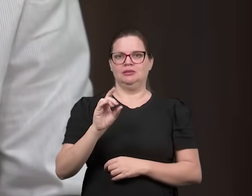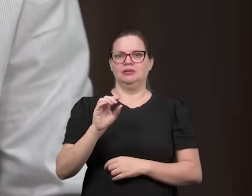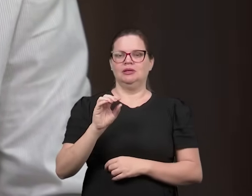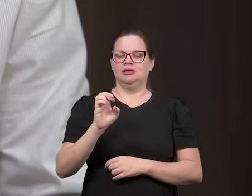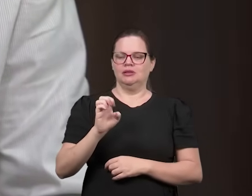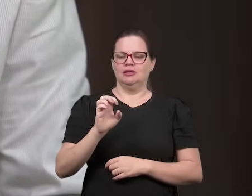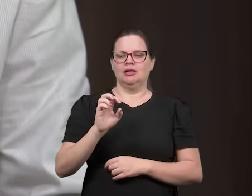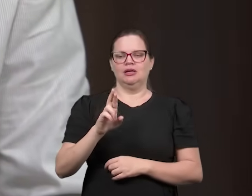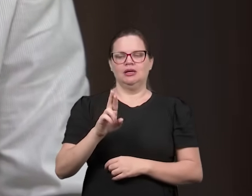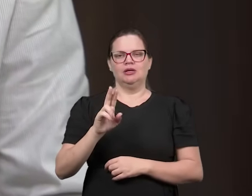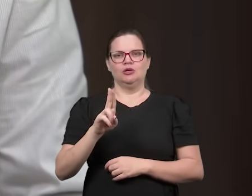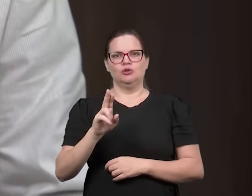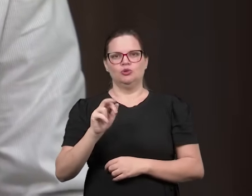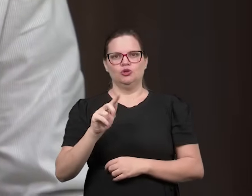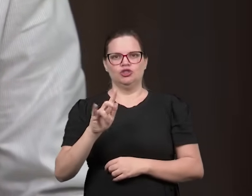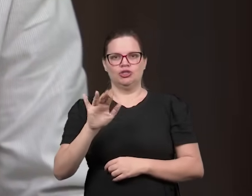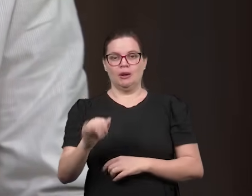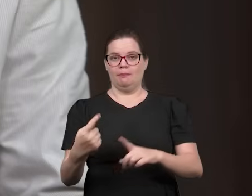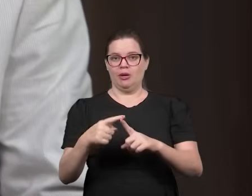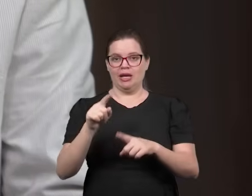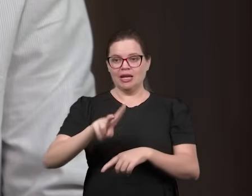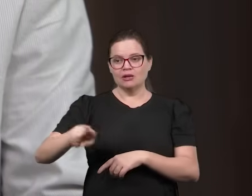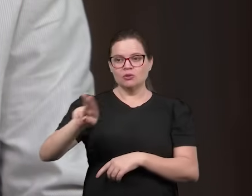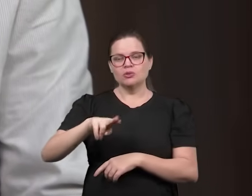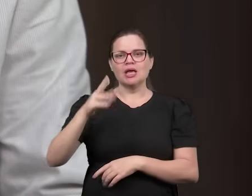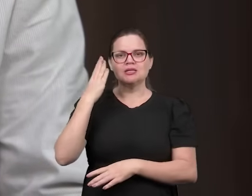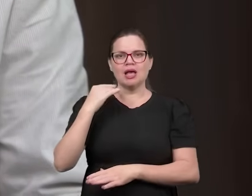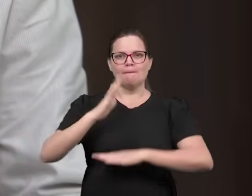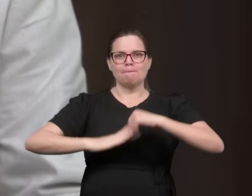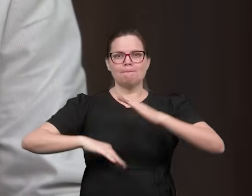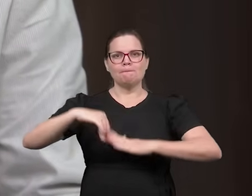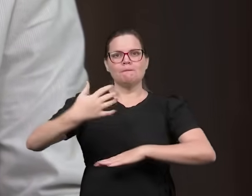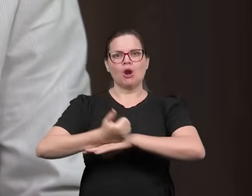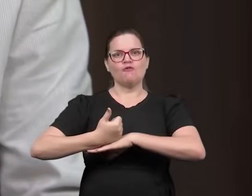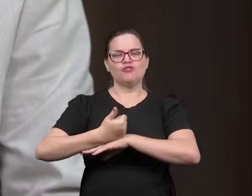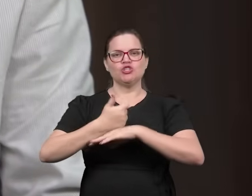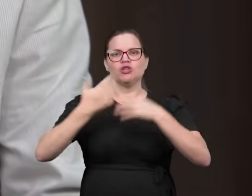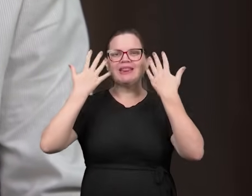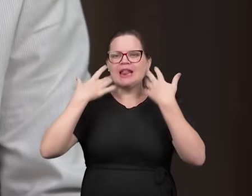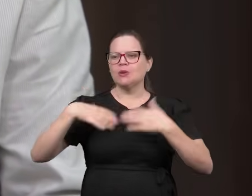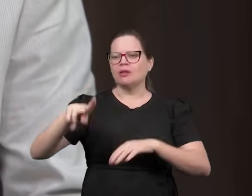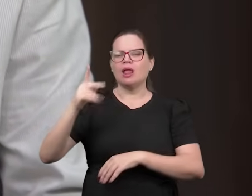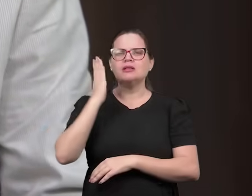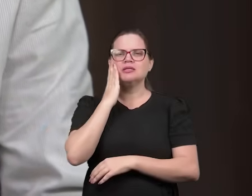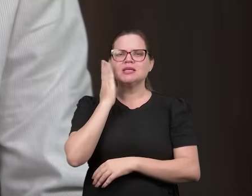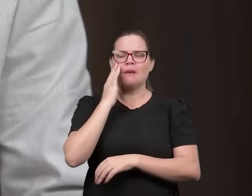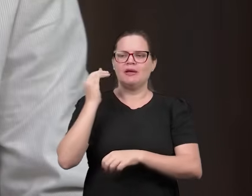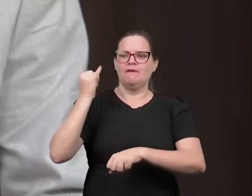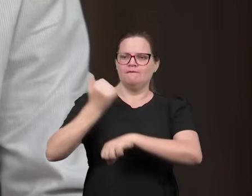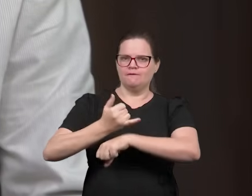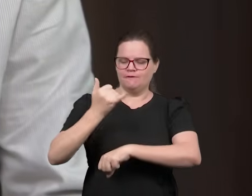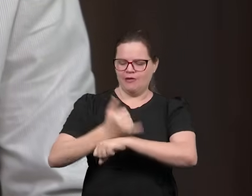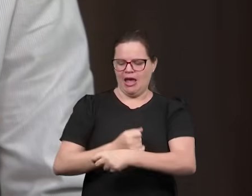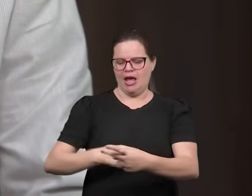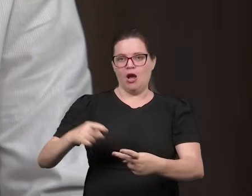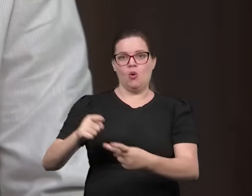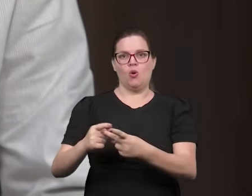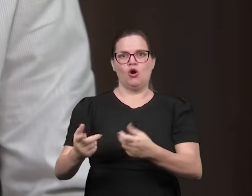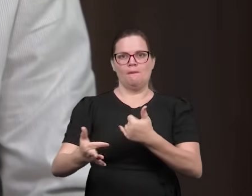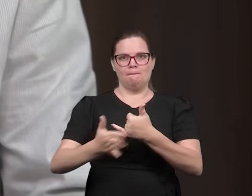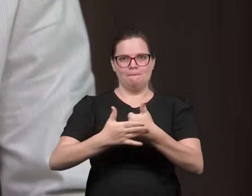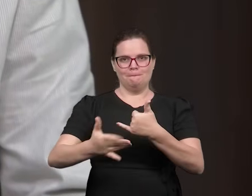fogo, ferro e bronze. Então, por que ele vai mudar o mundo da época? A partir dele vai passar a ter as